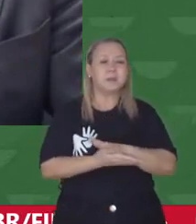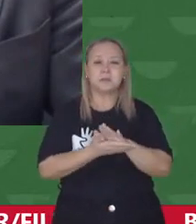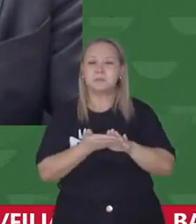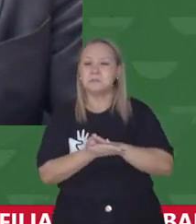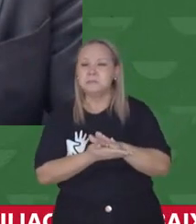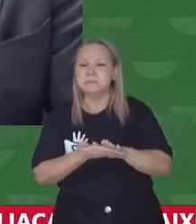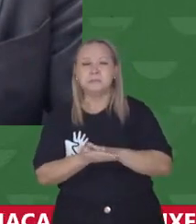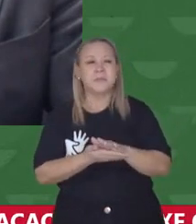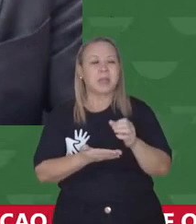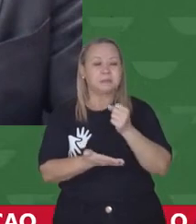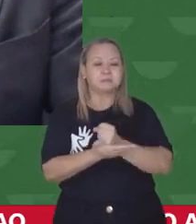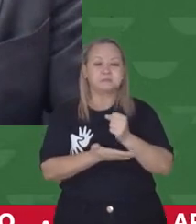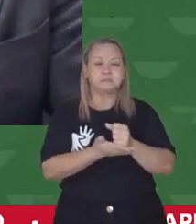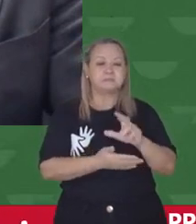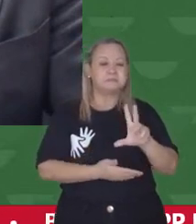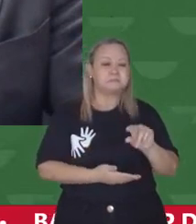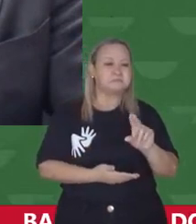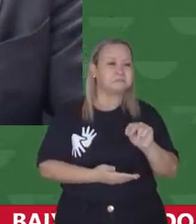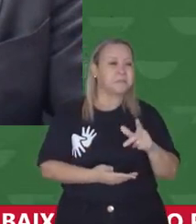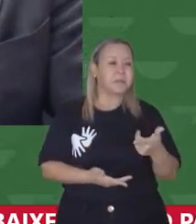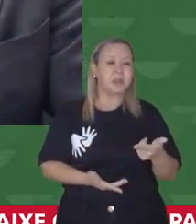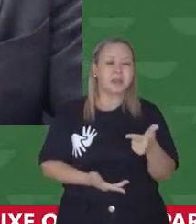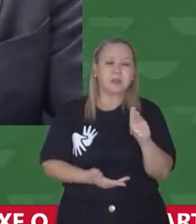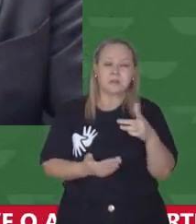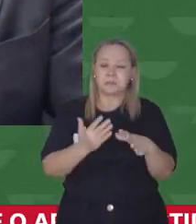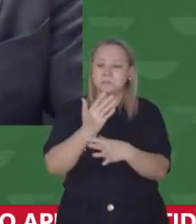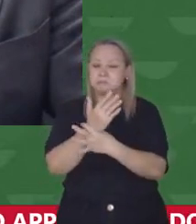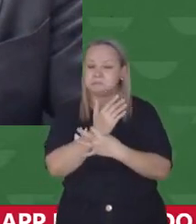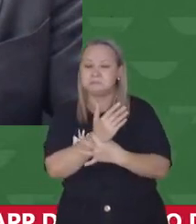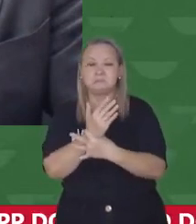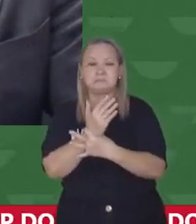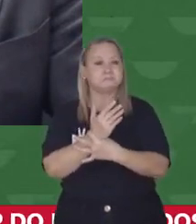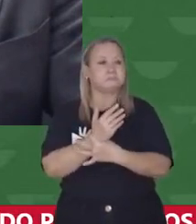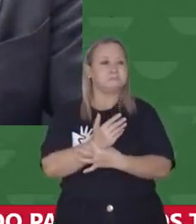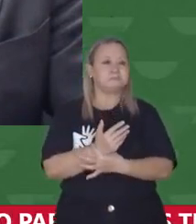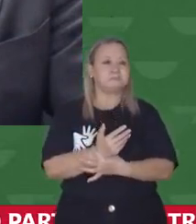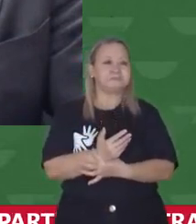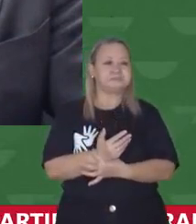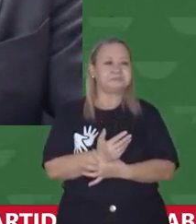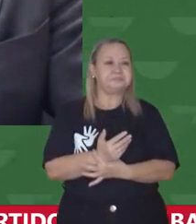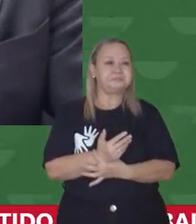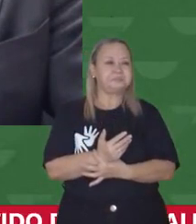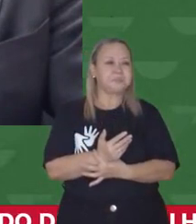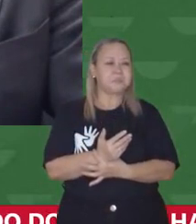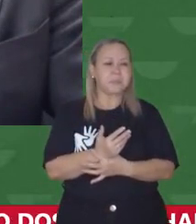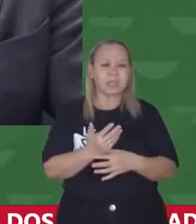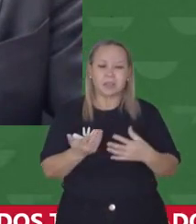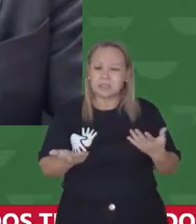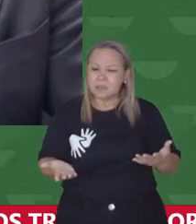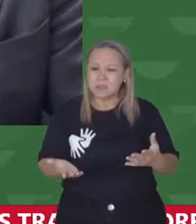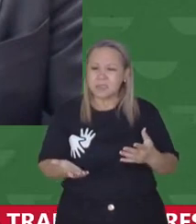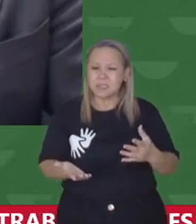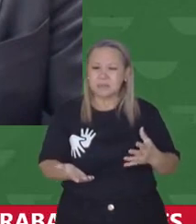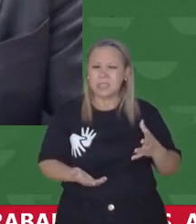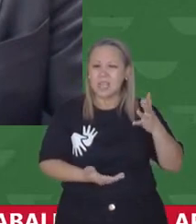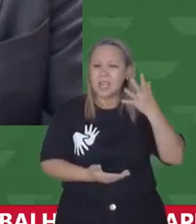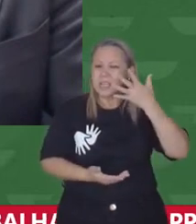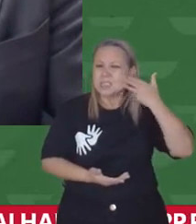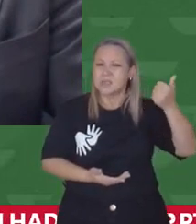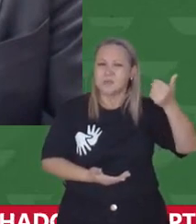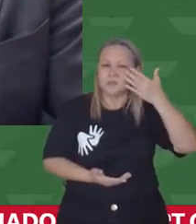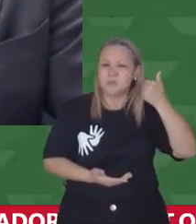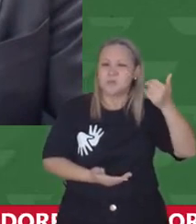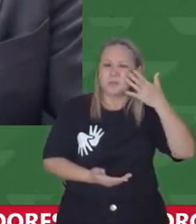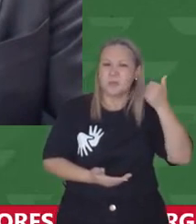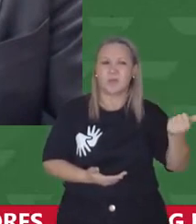sem nenhuma segurança, sendo, na realidade, profundamente explorados pelas plataformas,